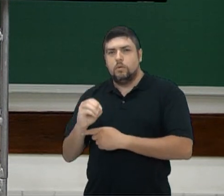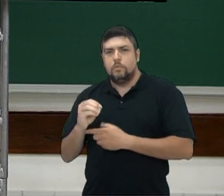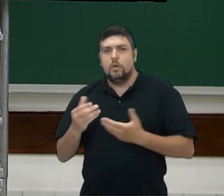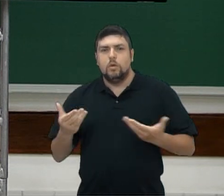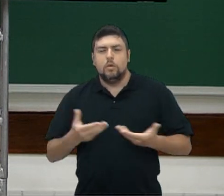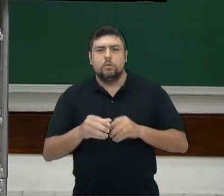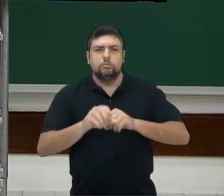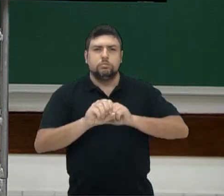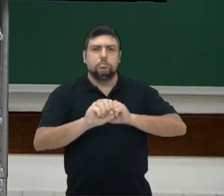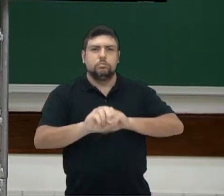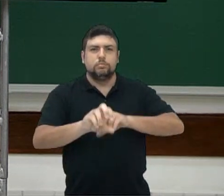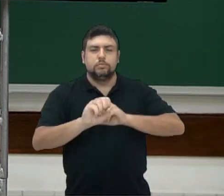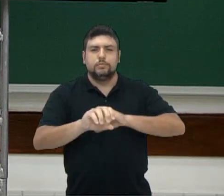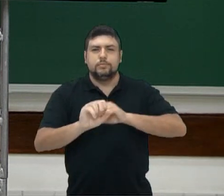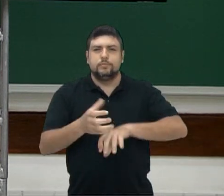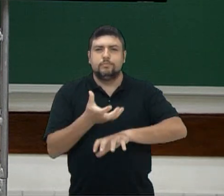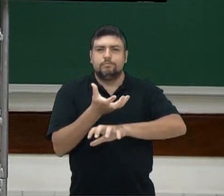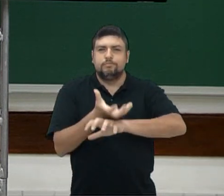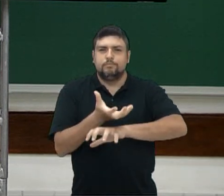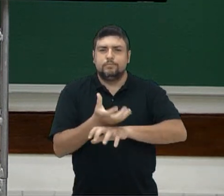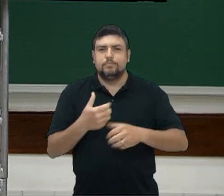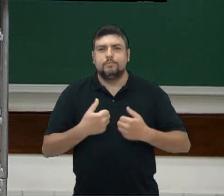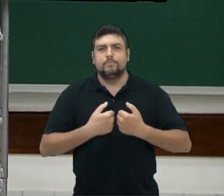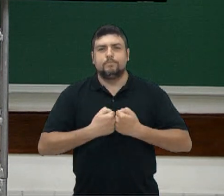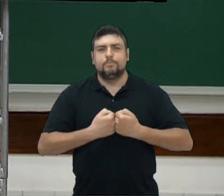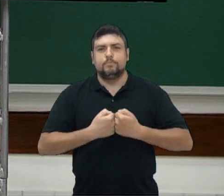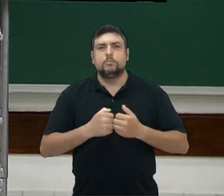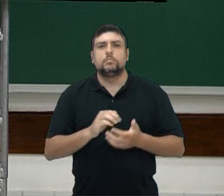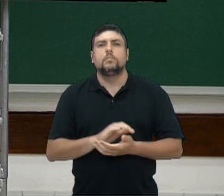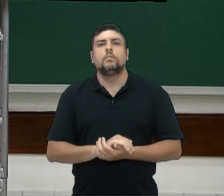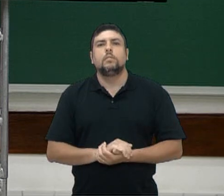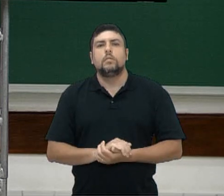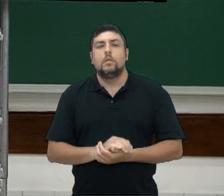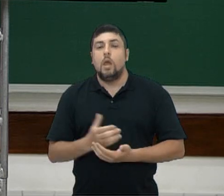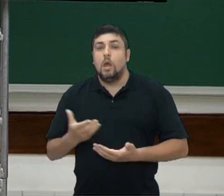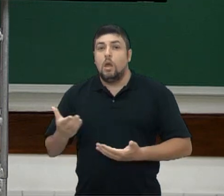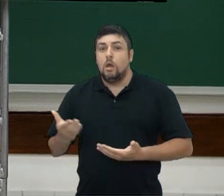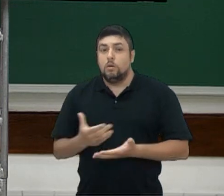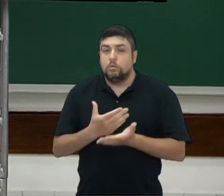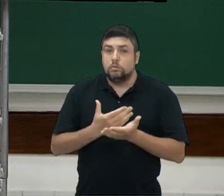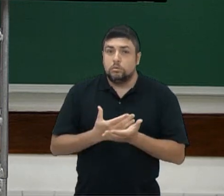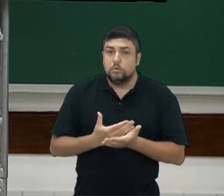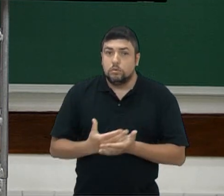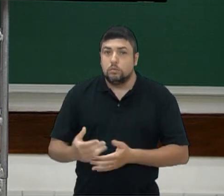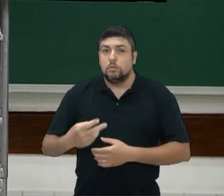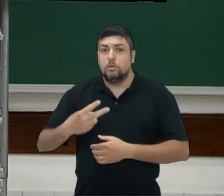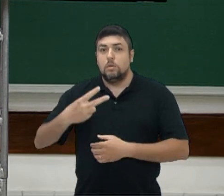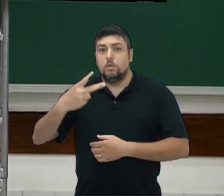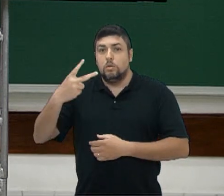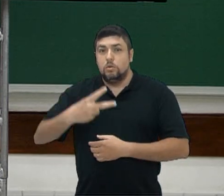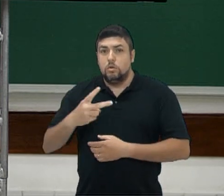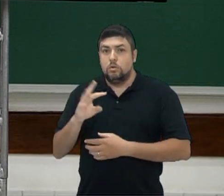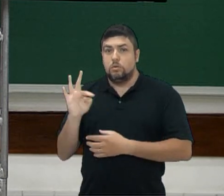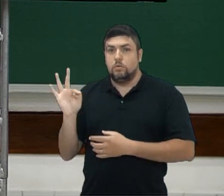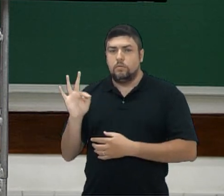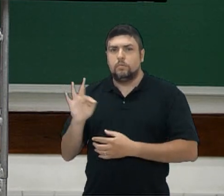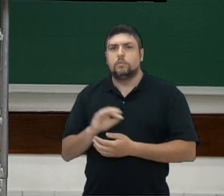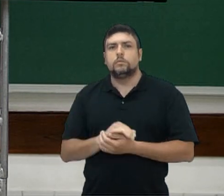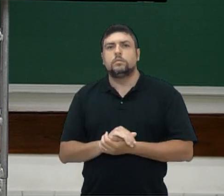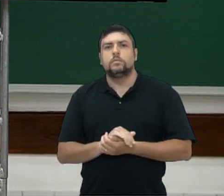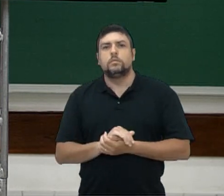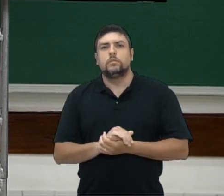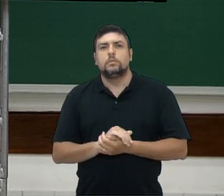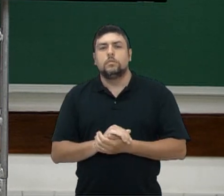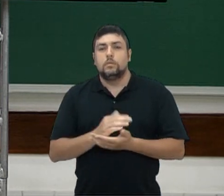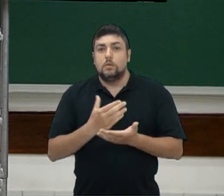Física com vocês. Agora estamos começando o nosso segundo trimestre, porém, antes do início de nossas aulas, algumas